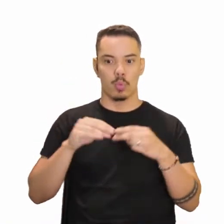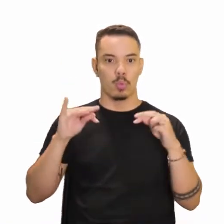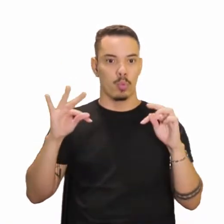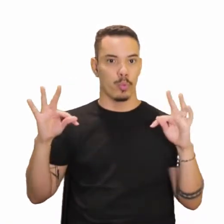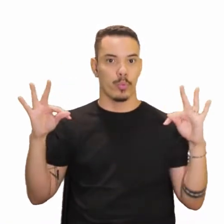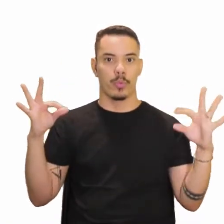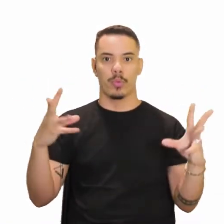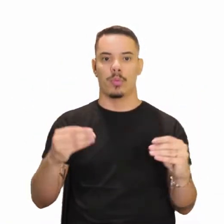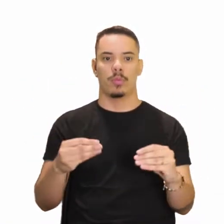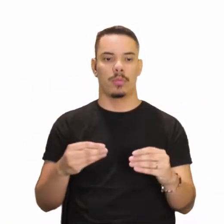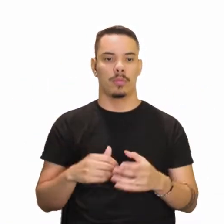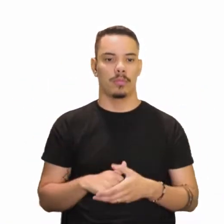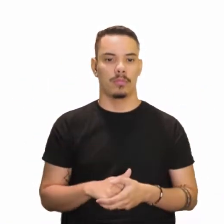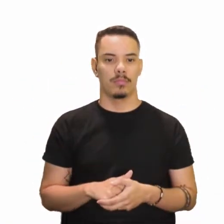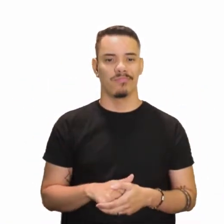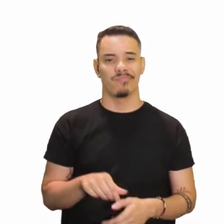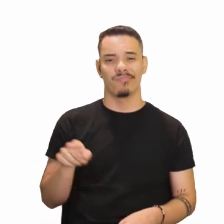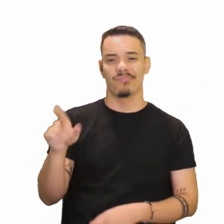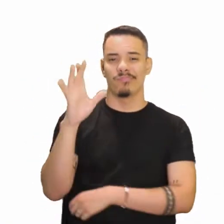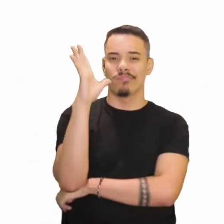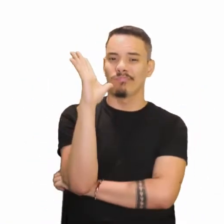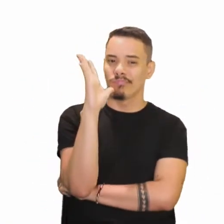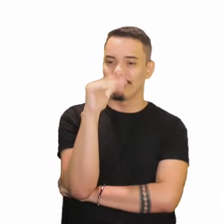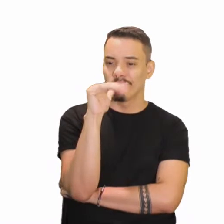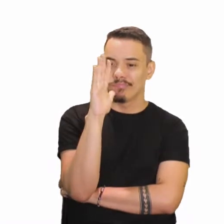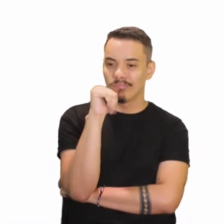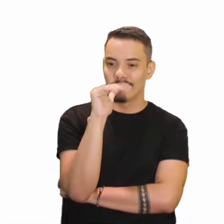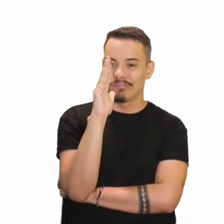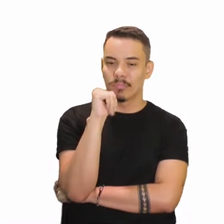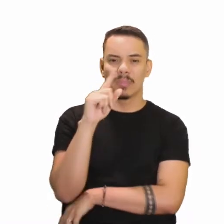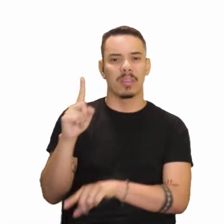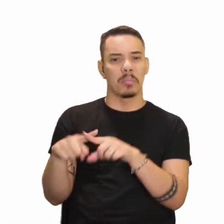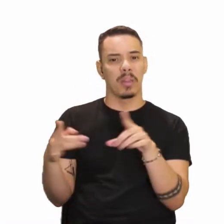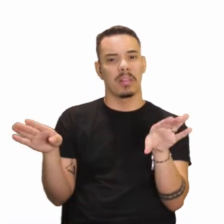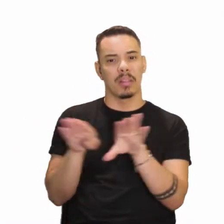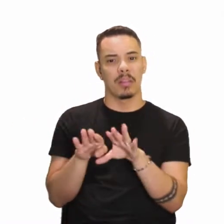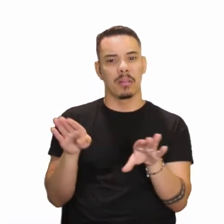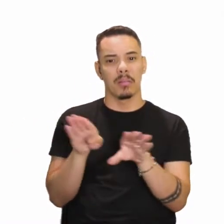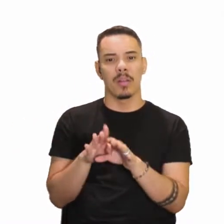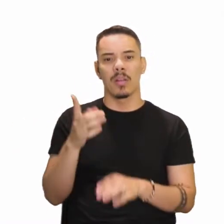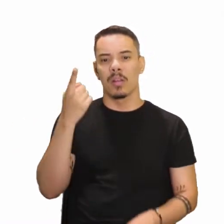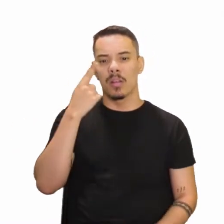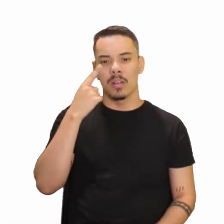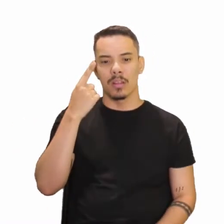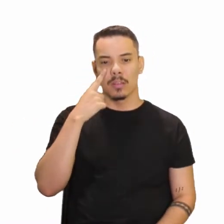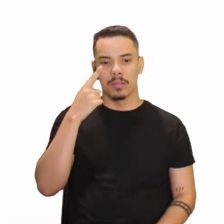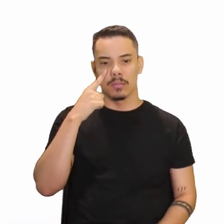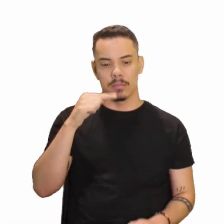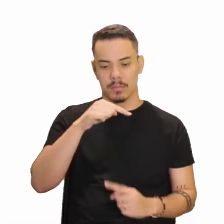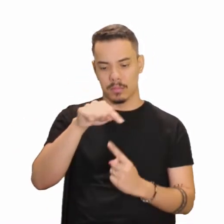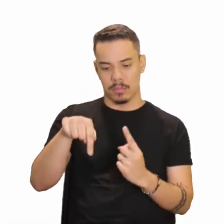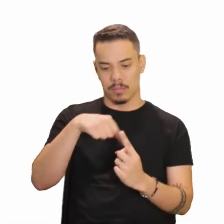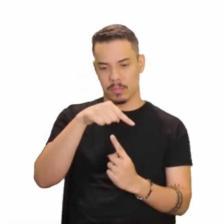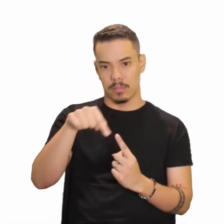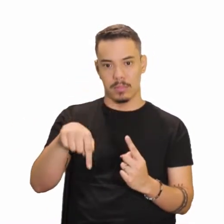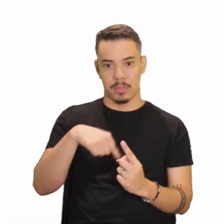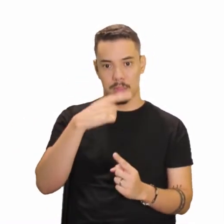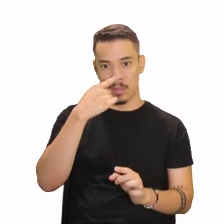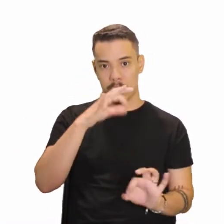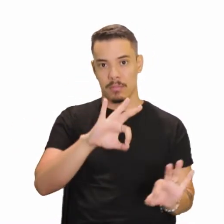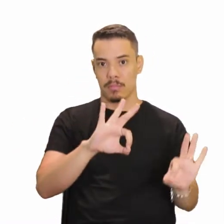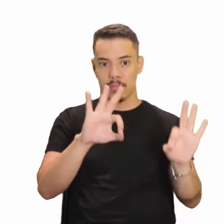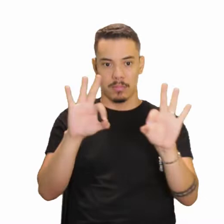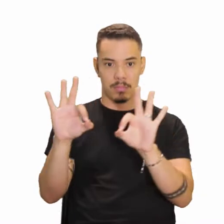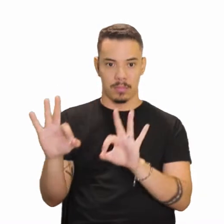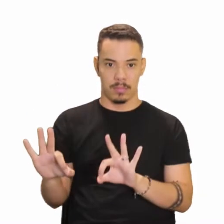dois tá meio devagar mas também olha o tamanho do programa que eu estou rodando